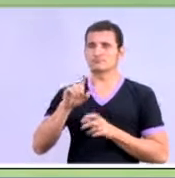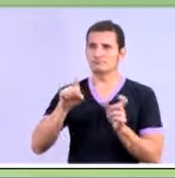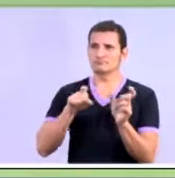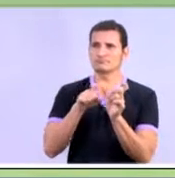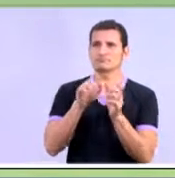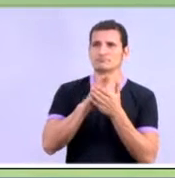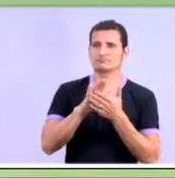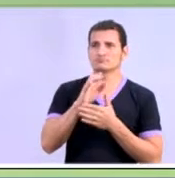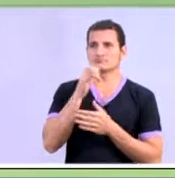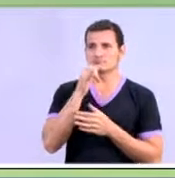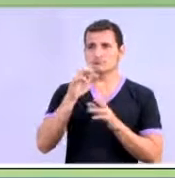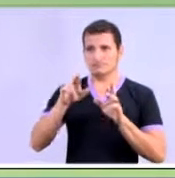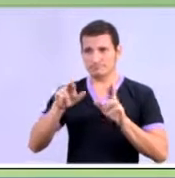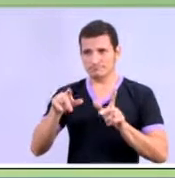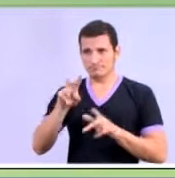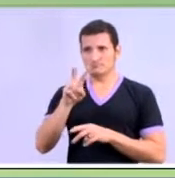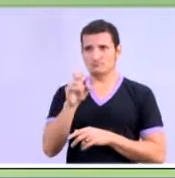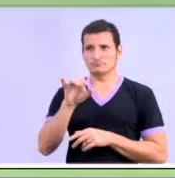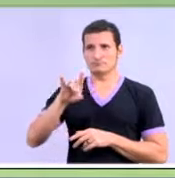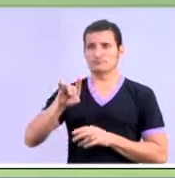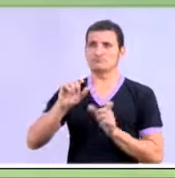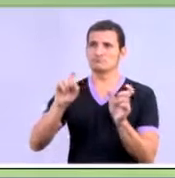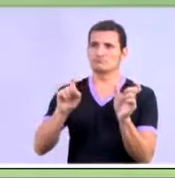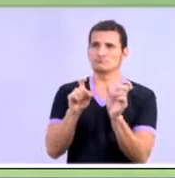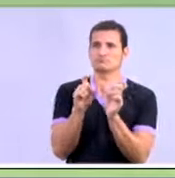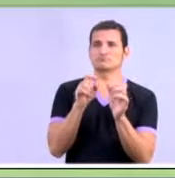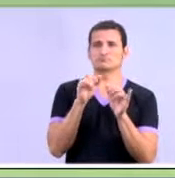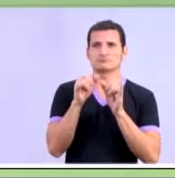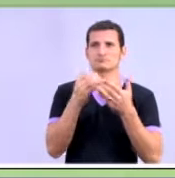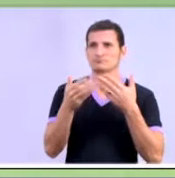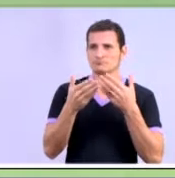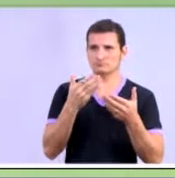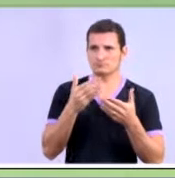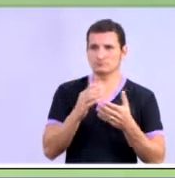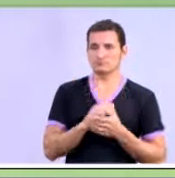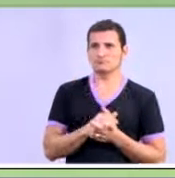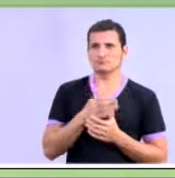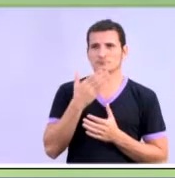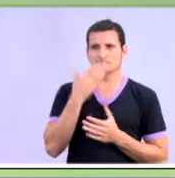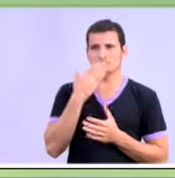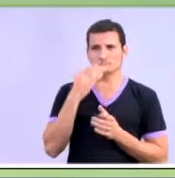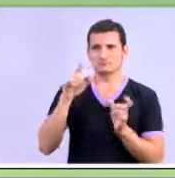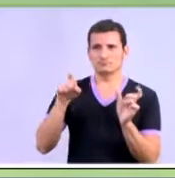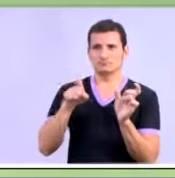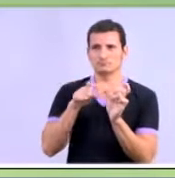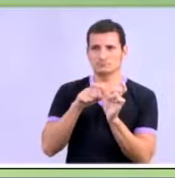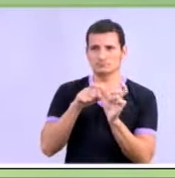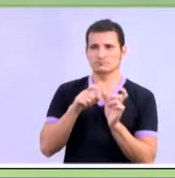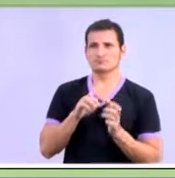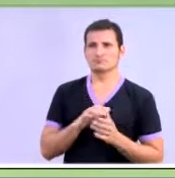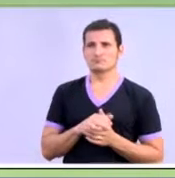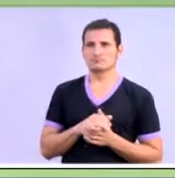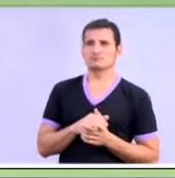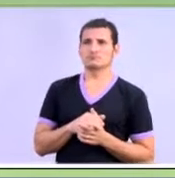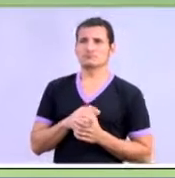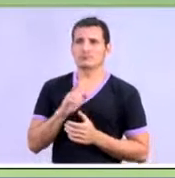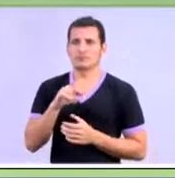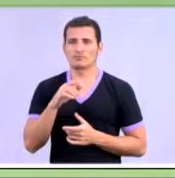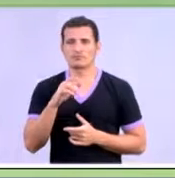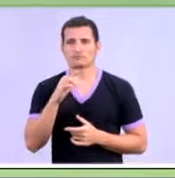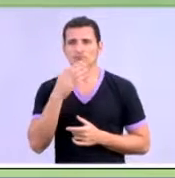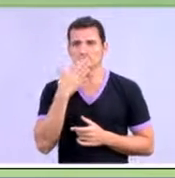for diferente de void, pode ser qualquer informação que eu queira retornar. O tipo de retorno, então, é a mesma coisa que um tipo de